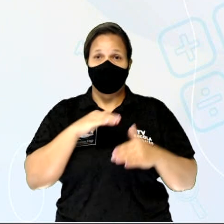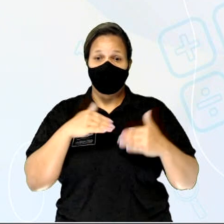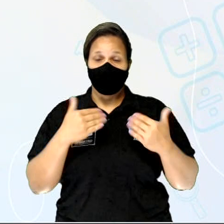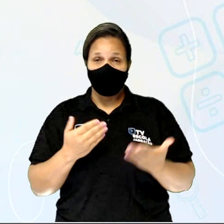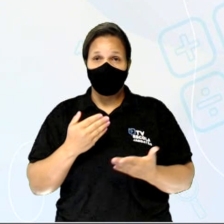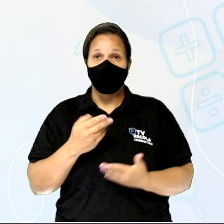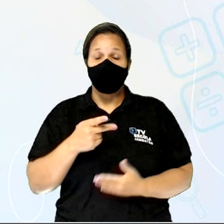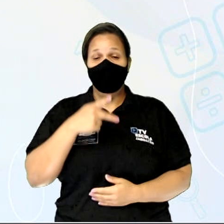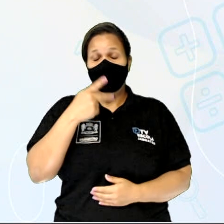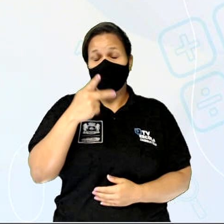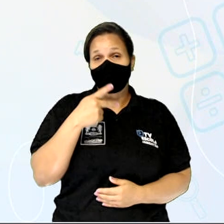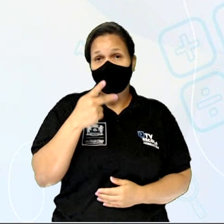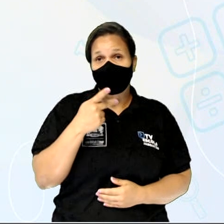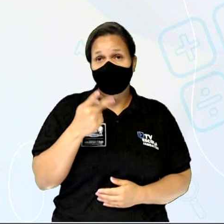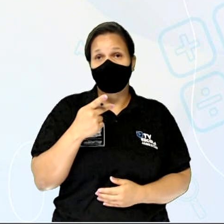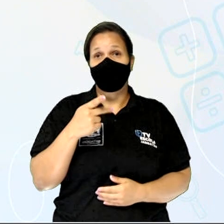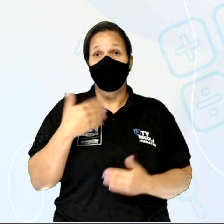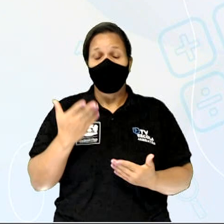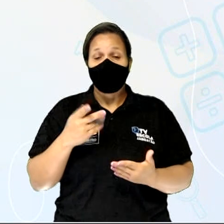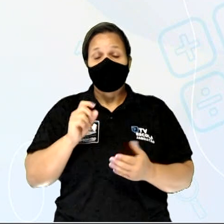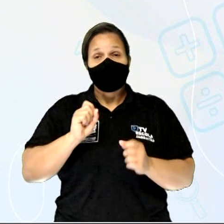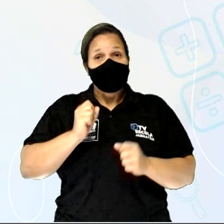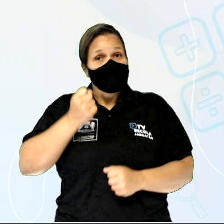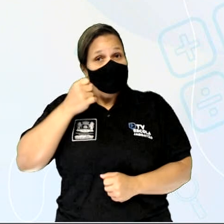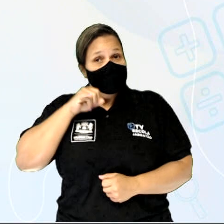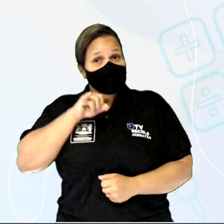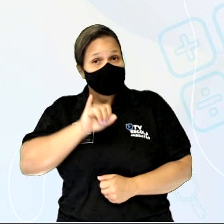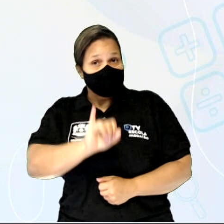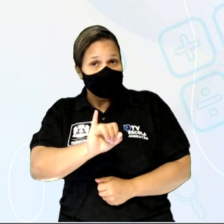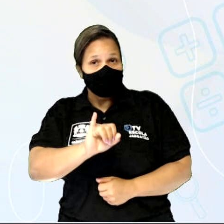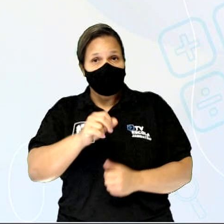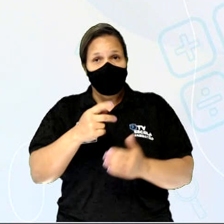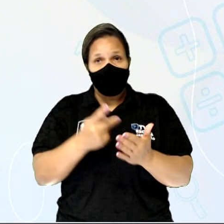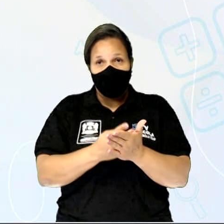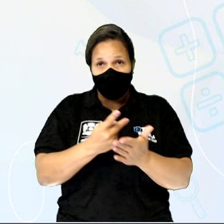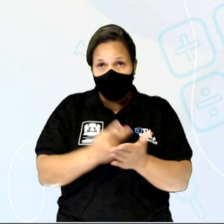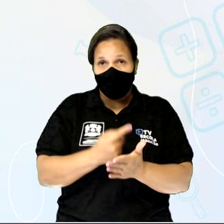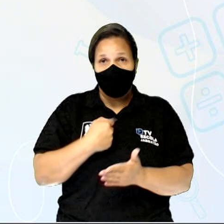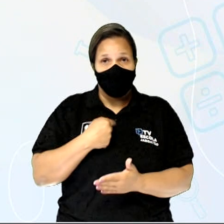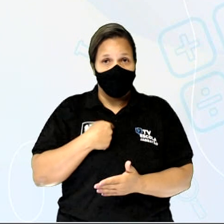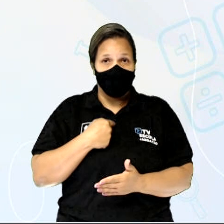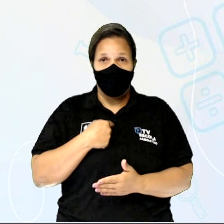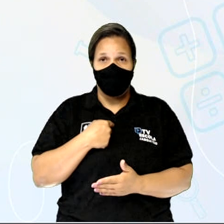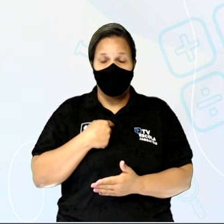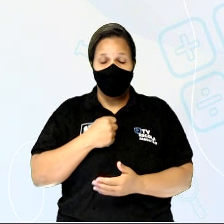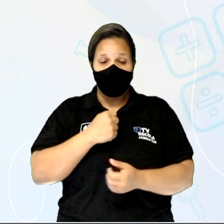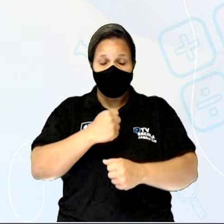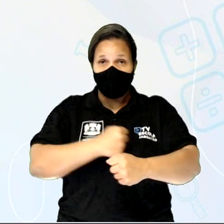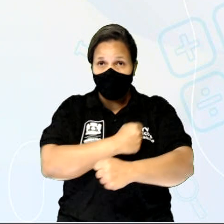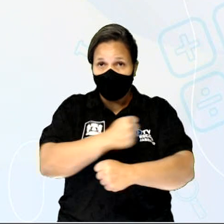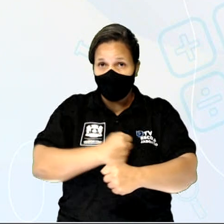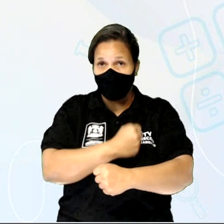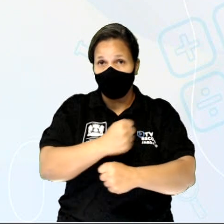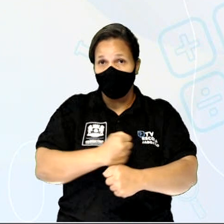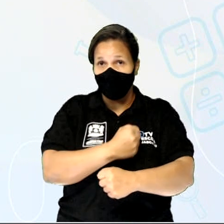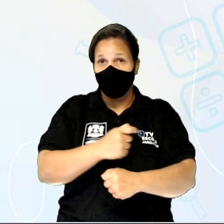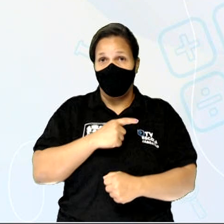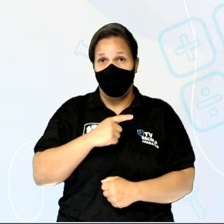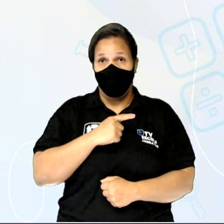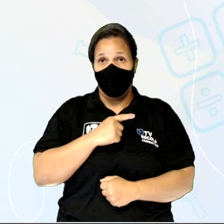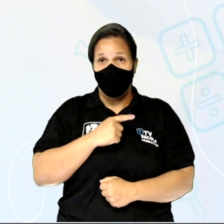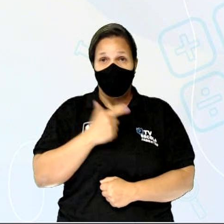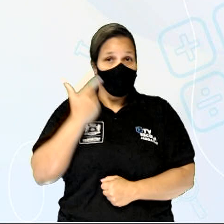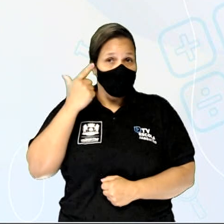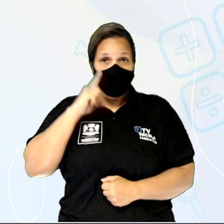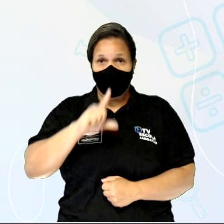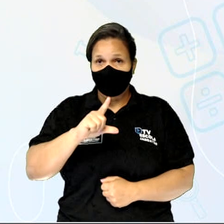olha só, se algo der errado, se eu precisar da tua ajuda com um bolo, eu vou te mandar uma mensagem de WhatsApp. Tá bem?